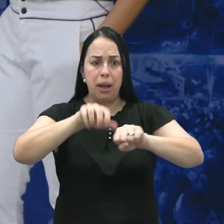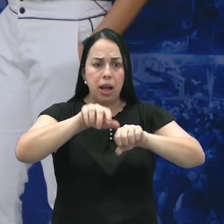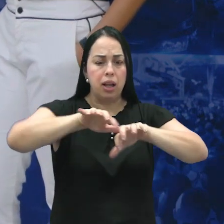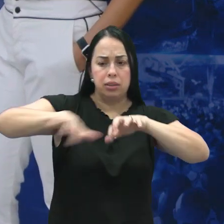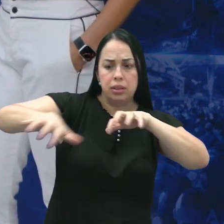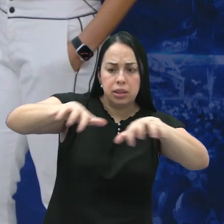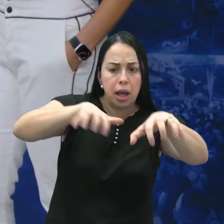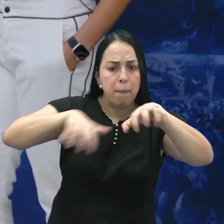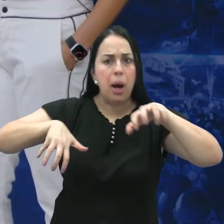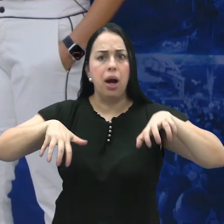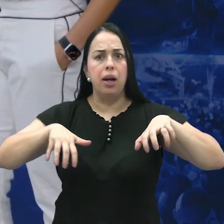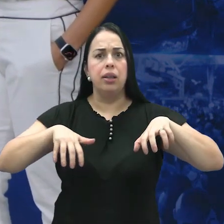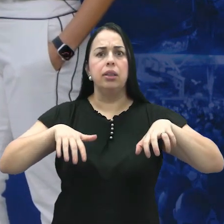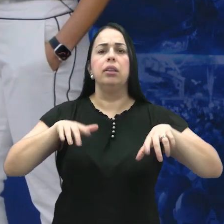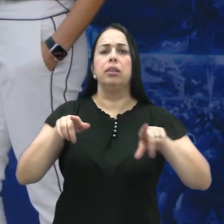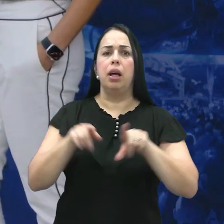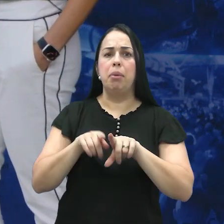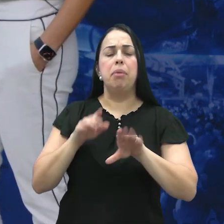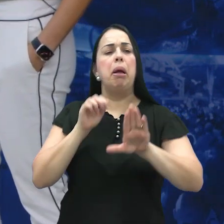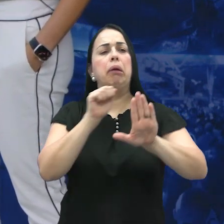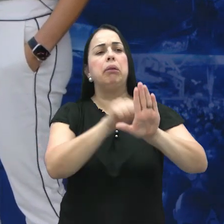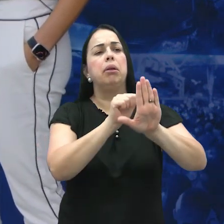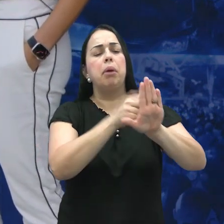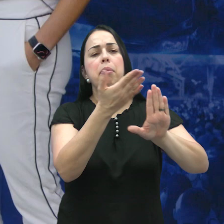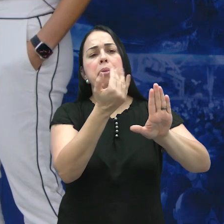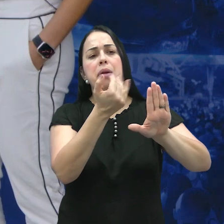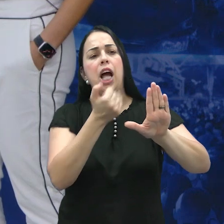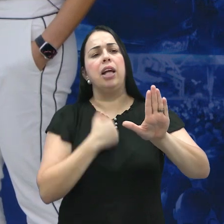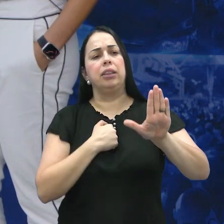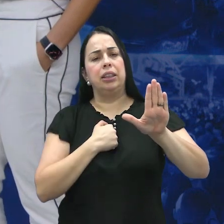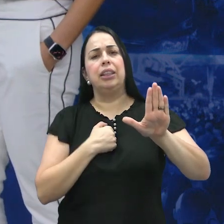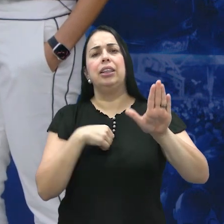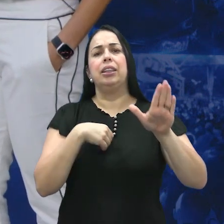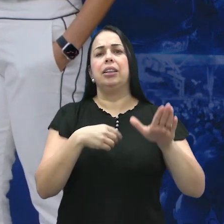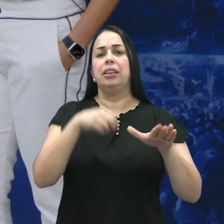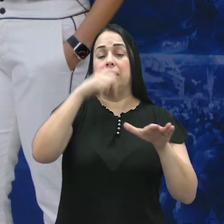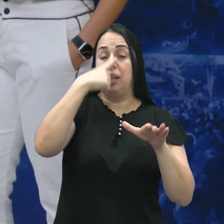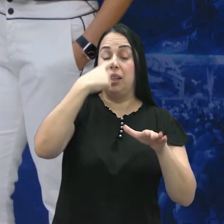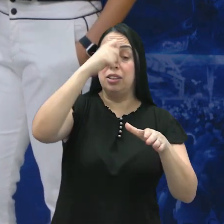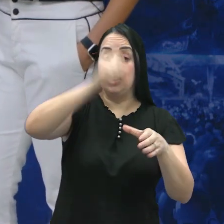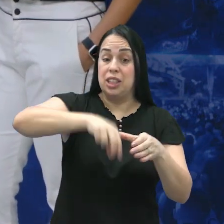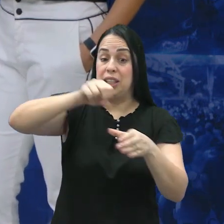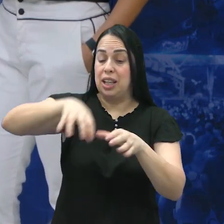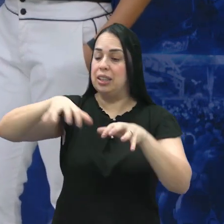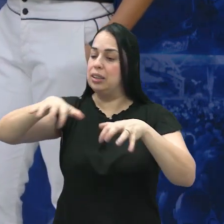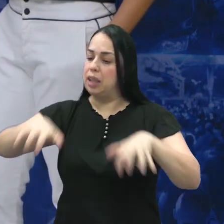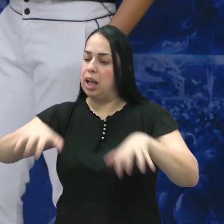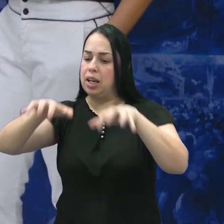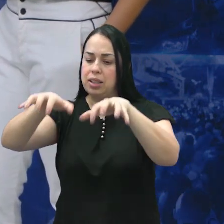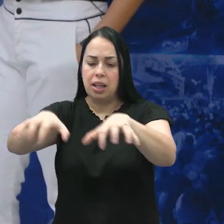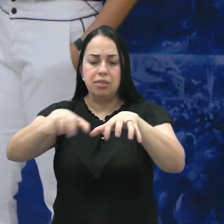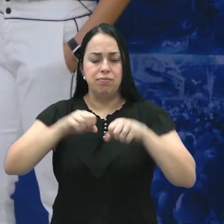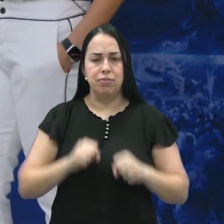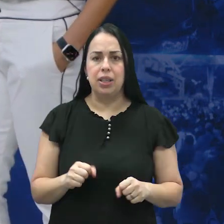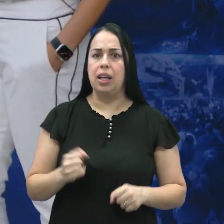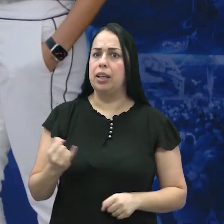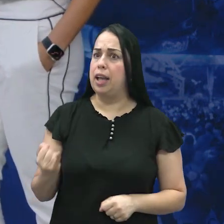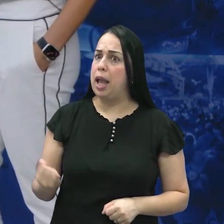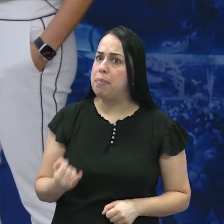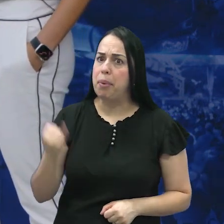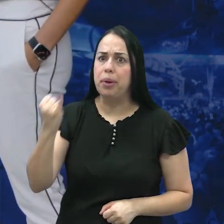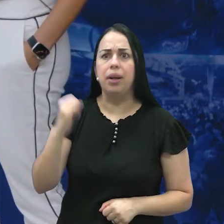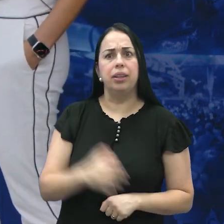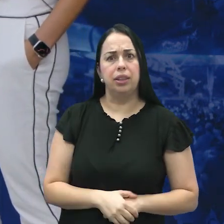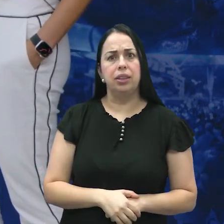que consegue pedir para que os seus moradores façam a segregação na fonte geradora, importantíssima. A gente